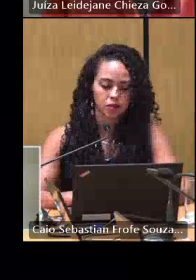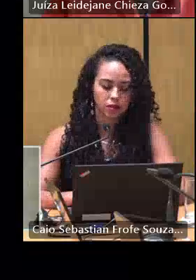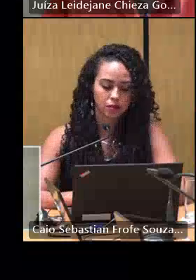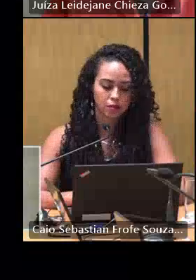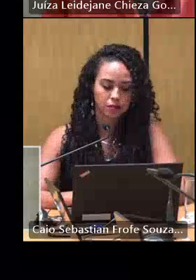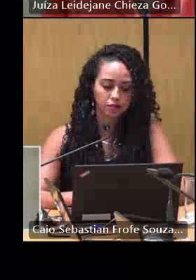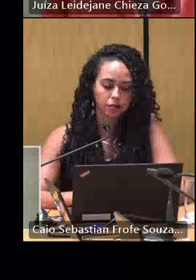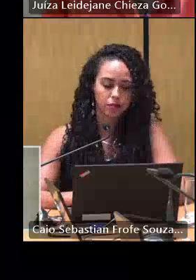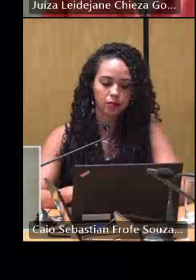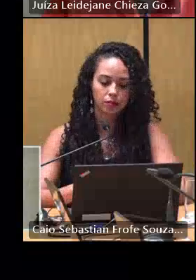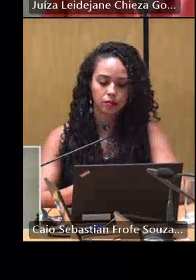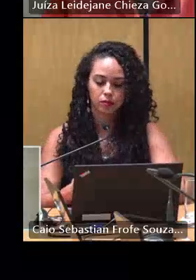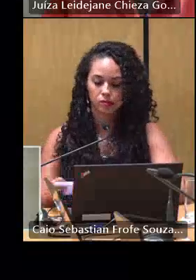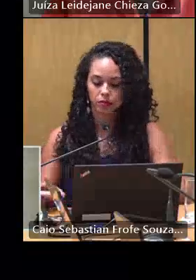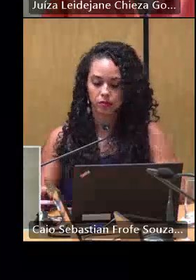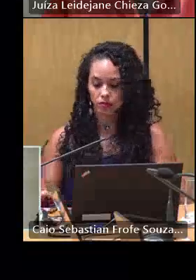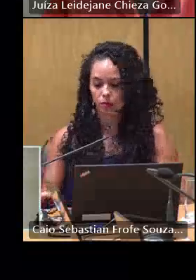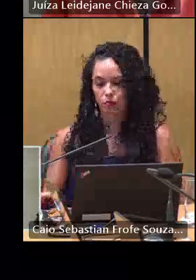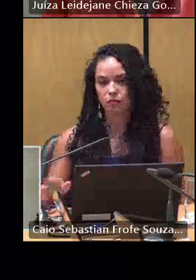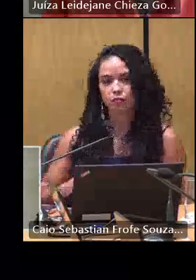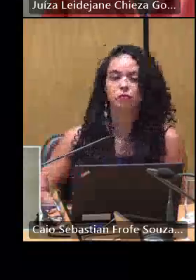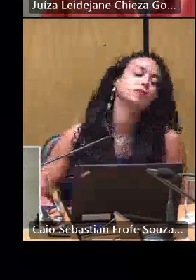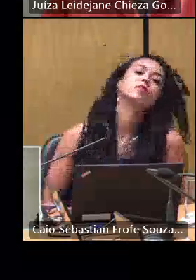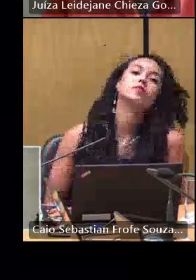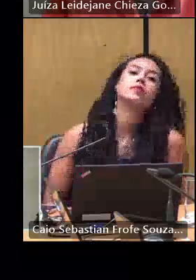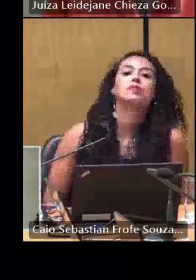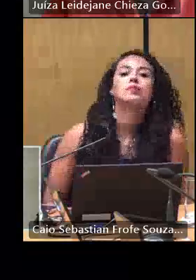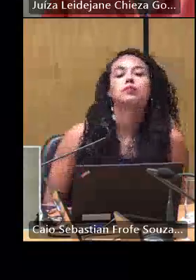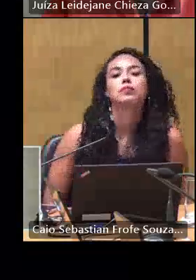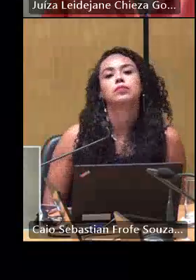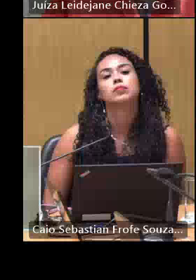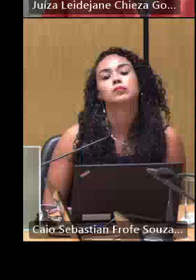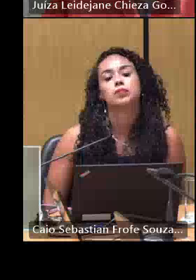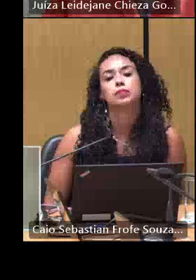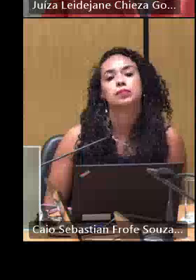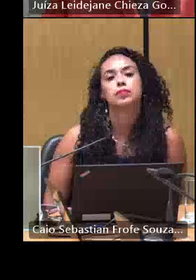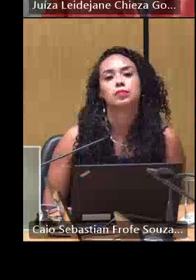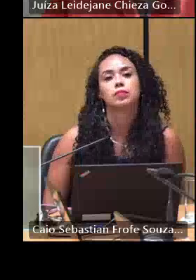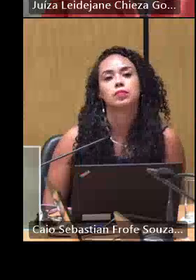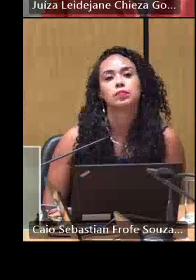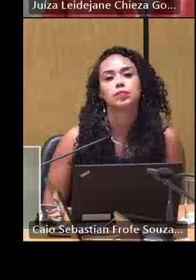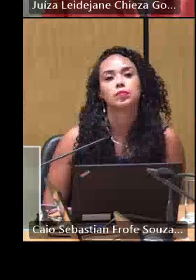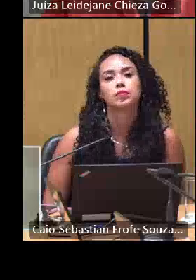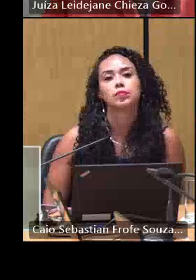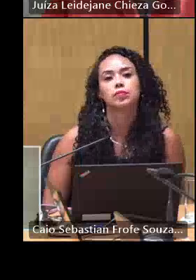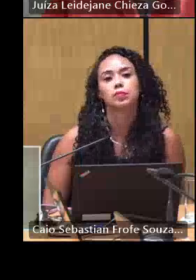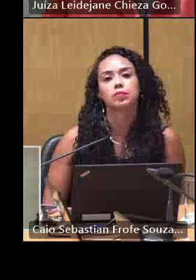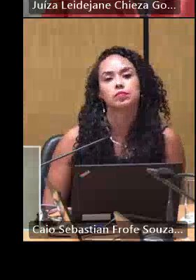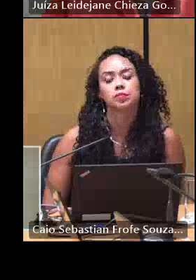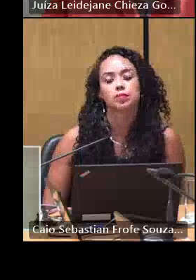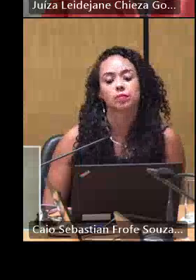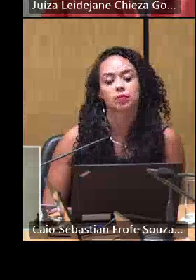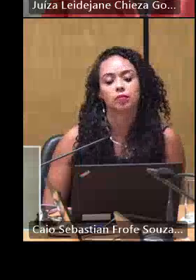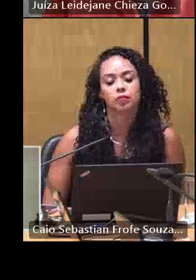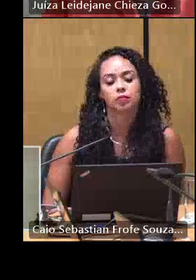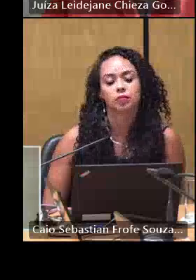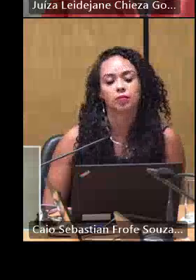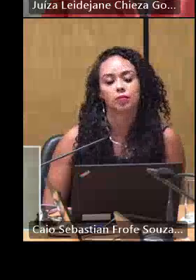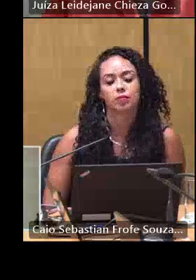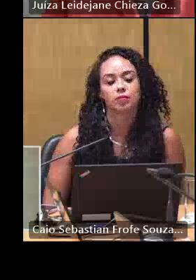com Mercedes Batista primeira bailarina preta do Teatro Municipal do Rio que revolucionou balé clássico com elementos do